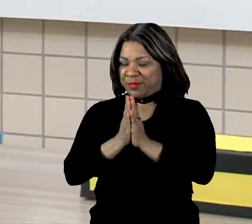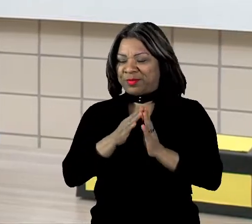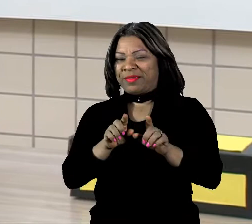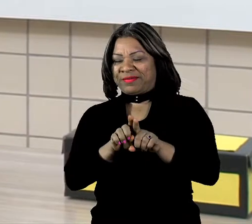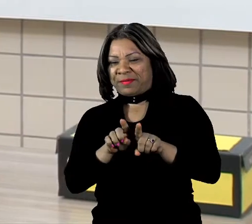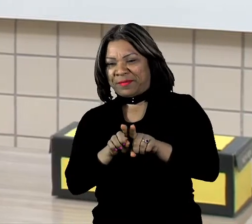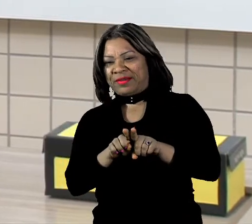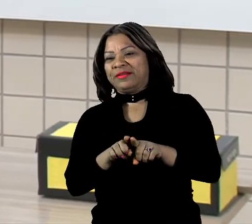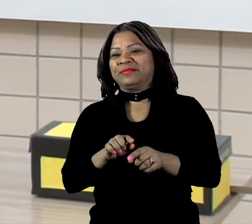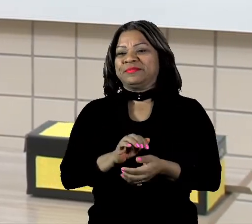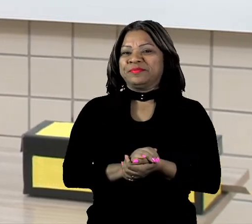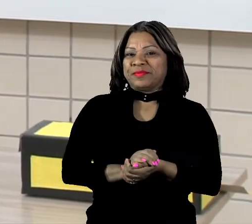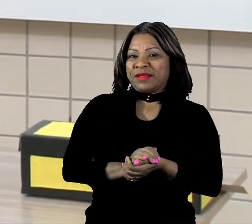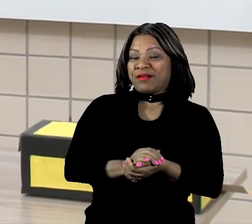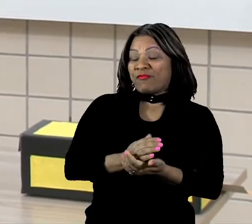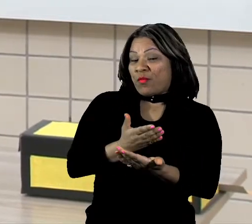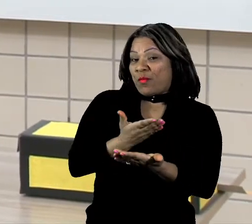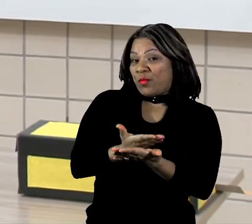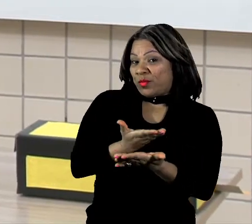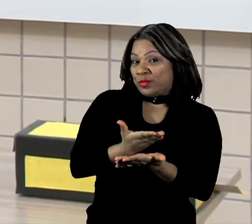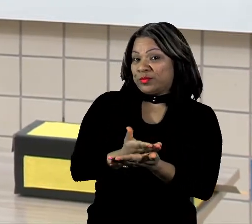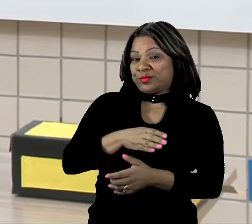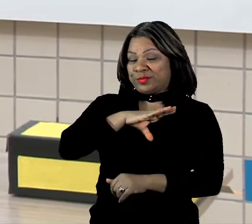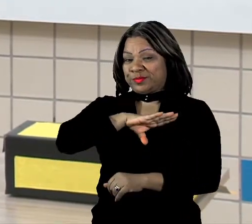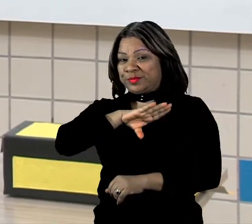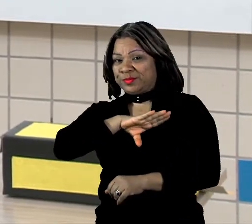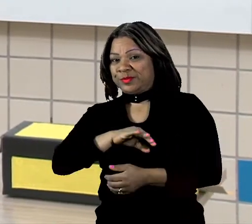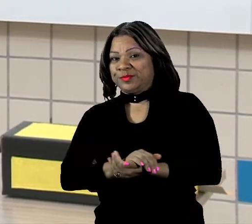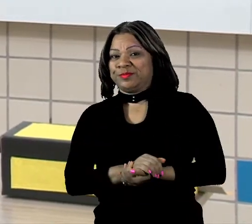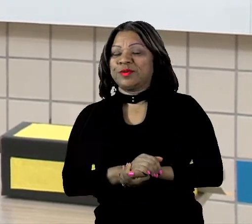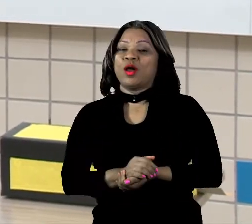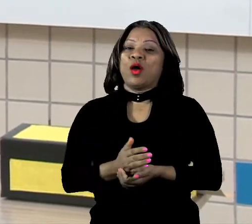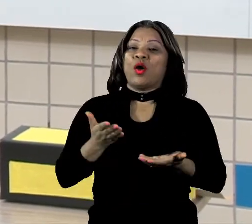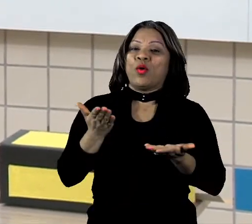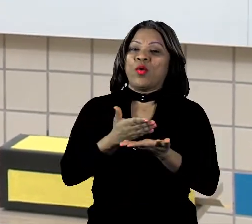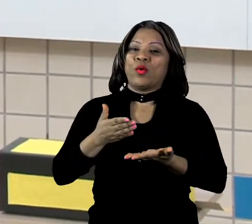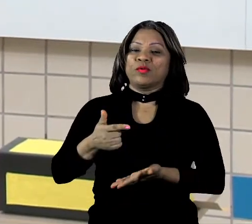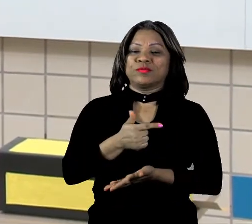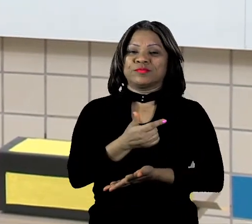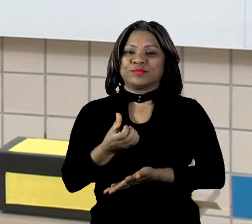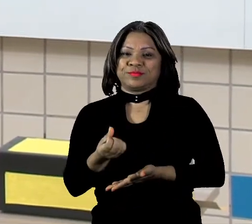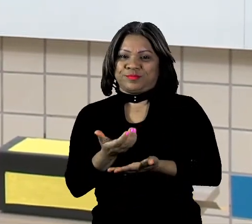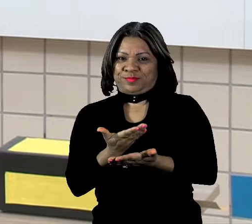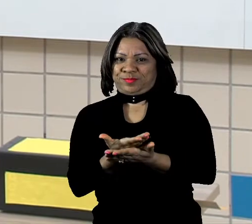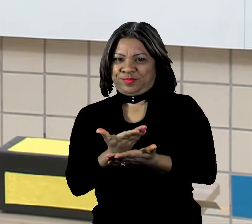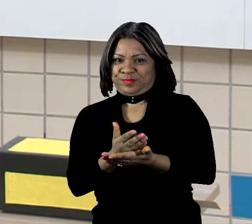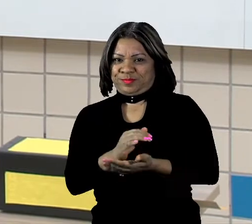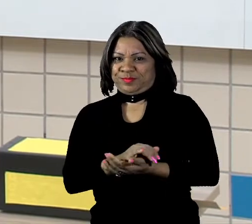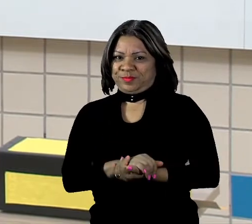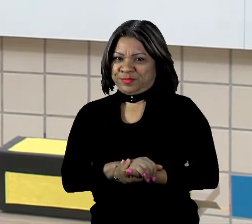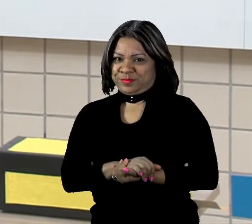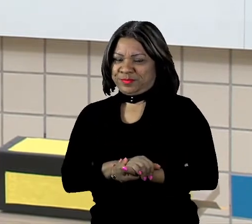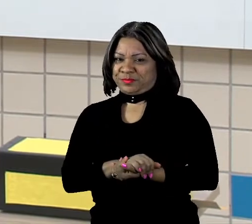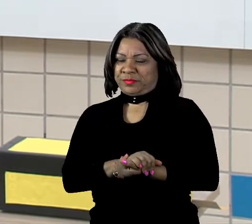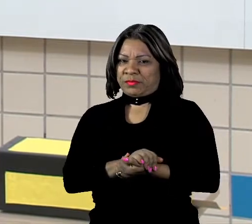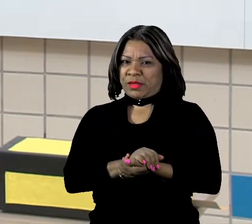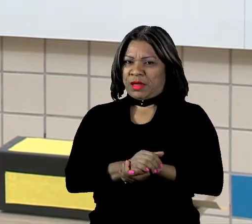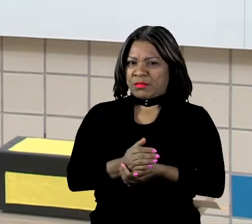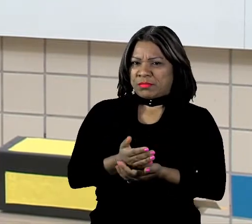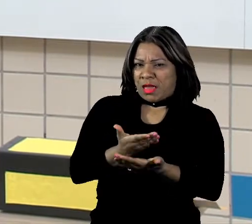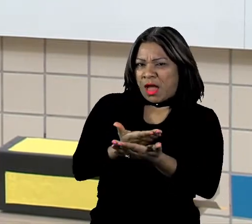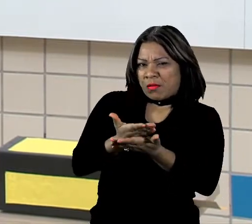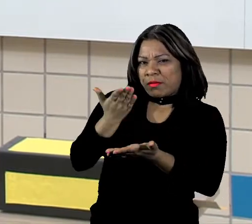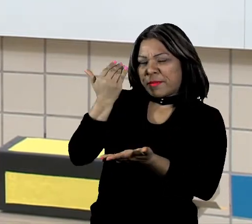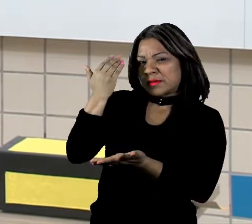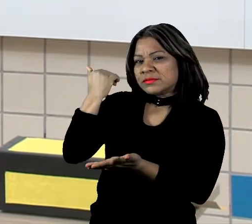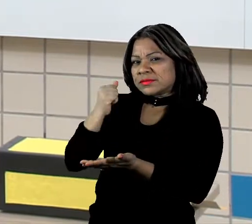vocês língua portuguesa. Hoje é a nossa 26ª aula. Paramos a nossa 25ª aula trabalhando